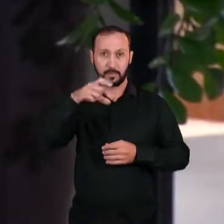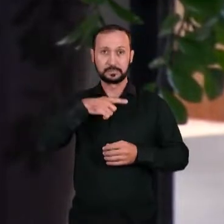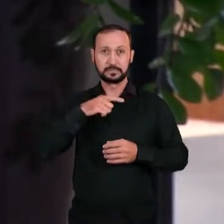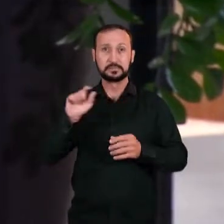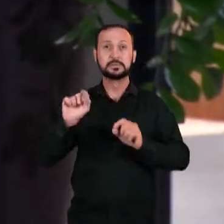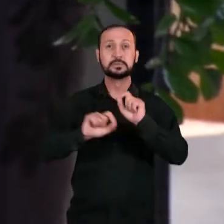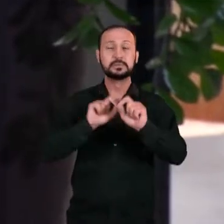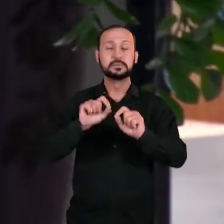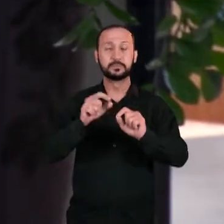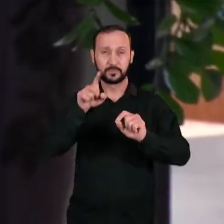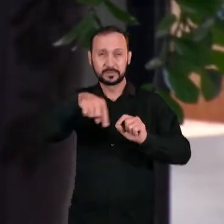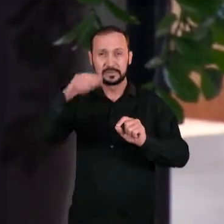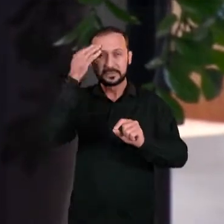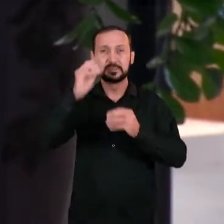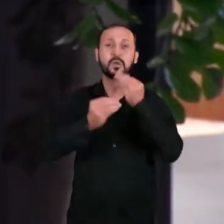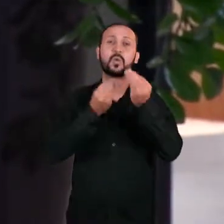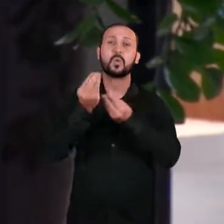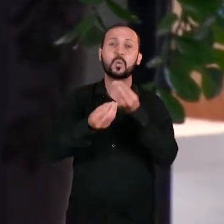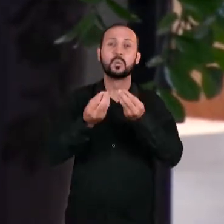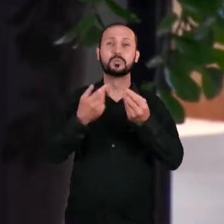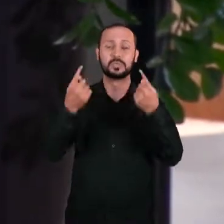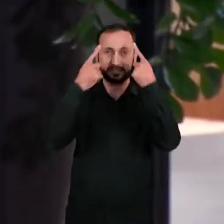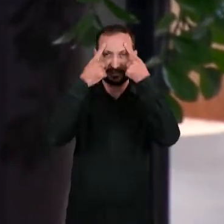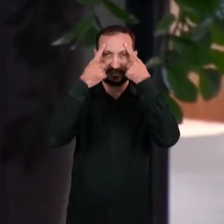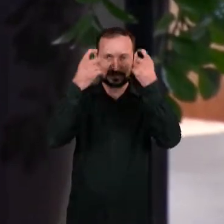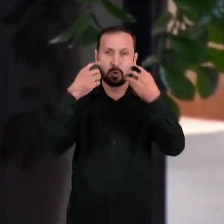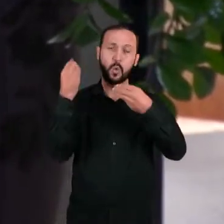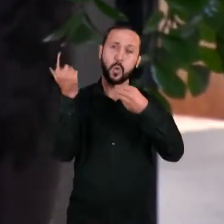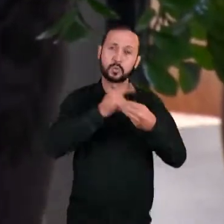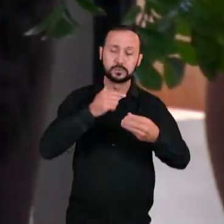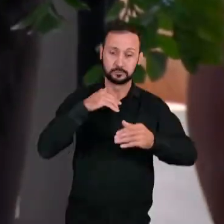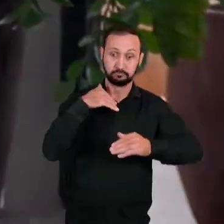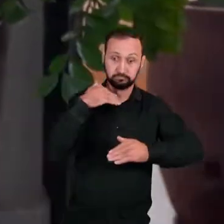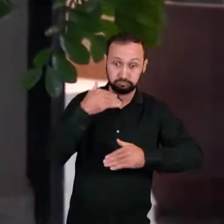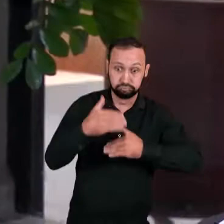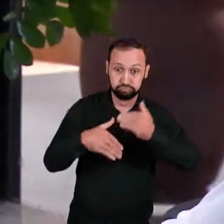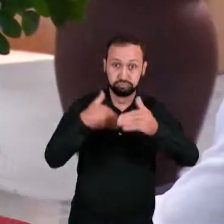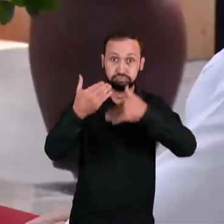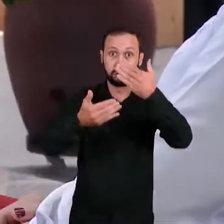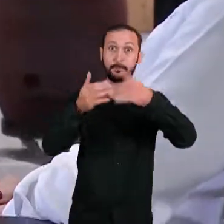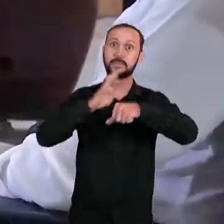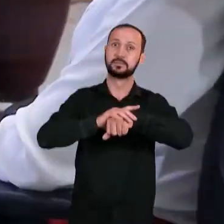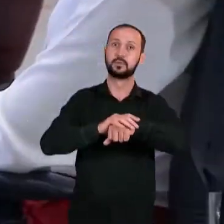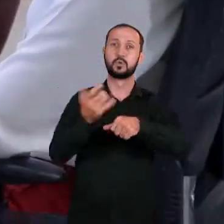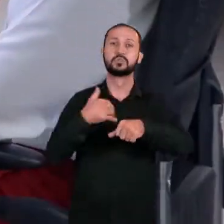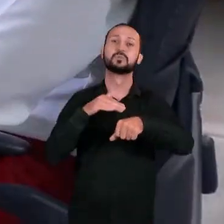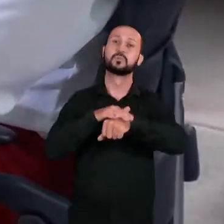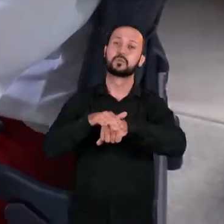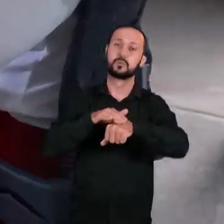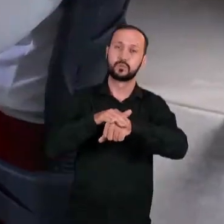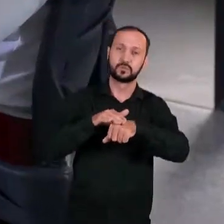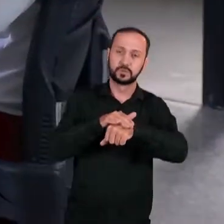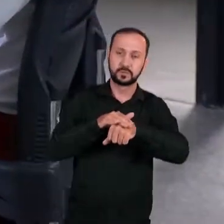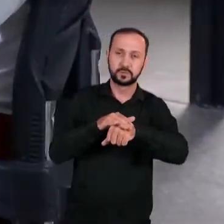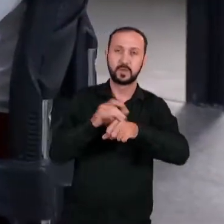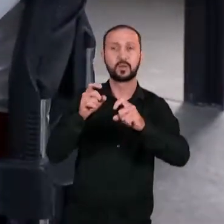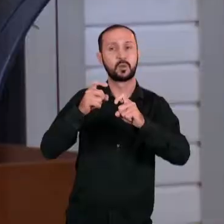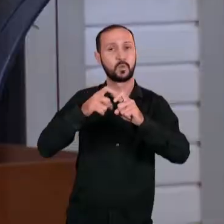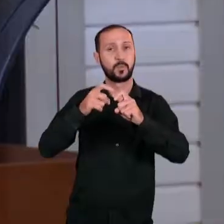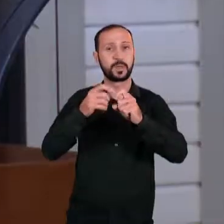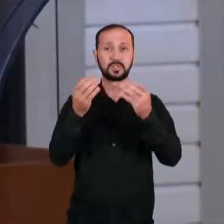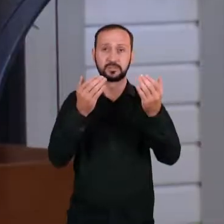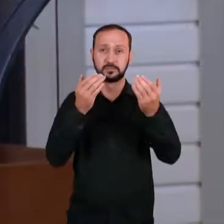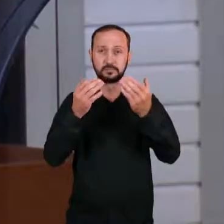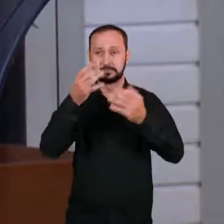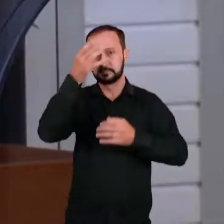Para você entender como um caso de estresse pode evoluir para essa doença, vamos conversar com a médica psiquiatra Anne Rosolém.